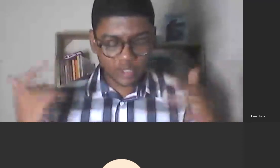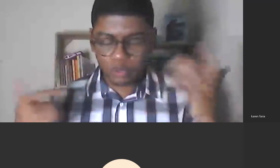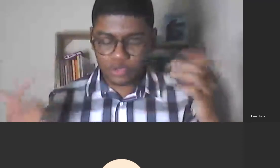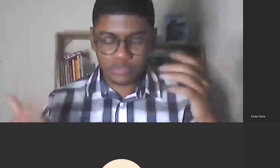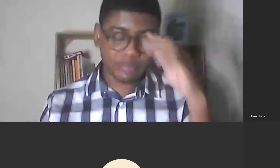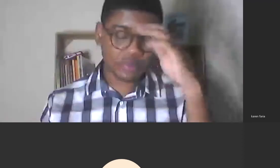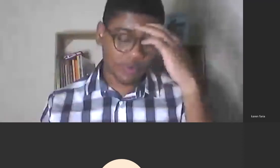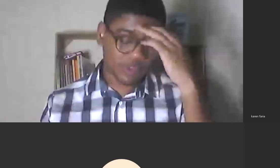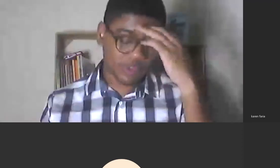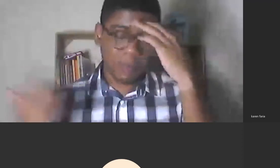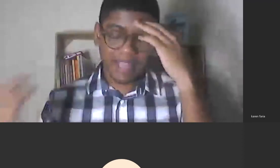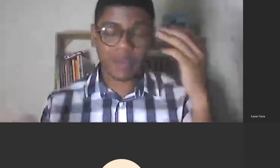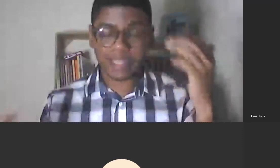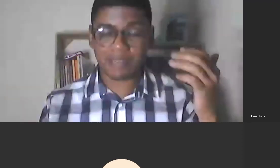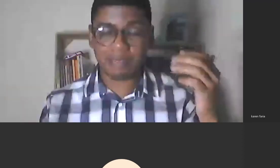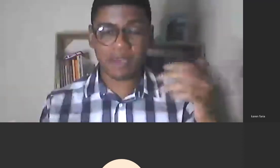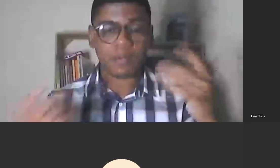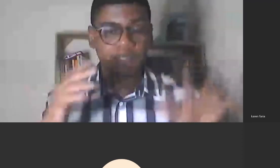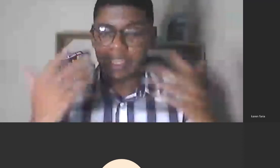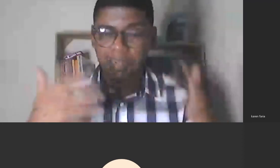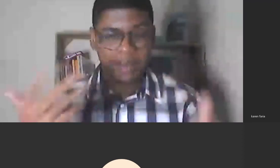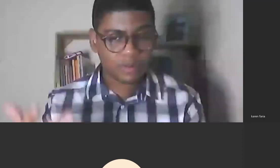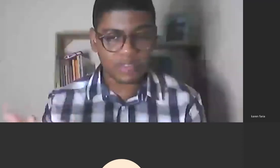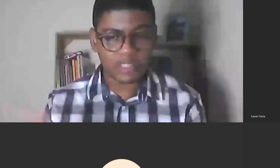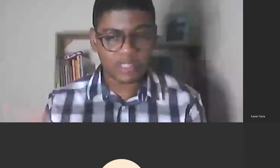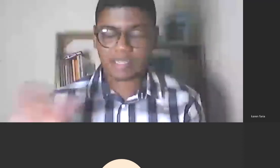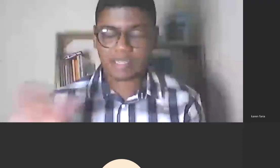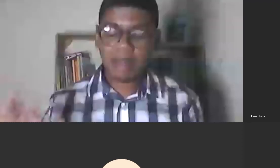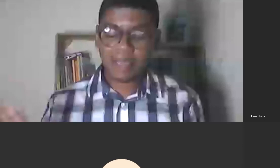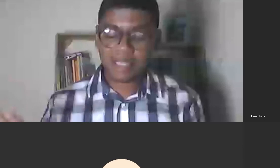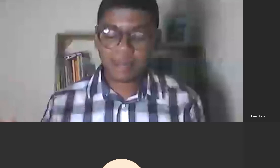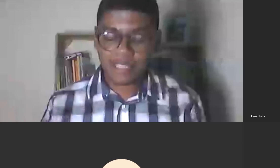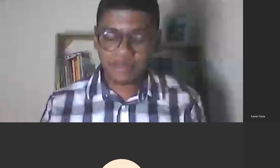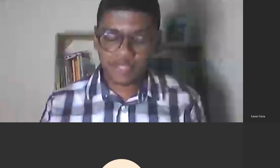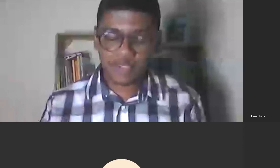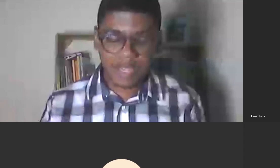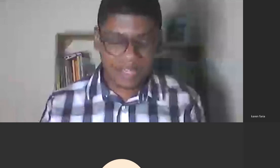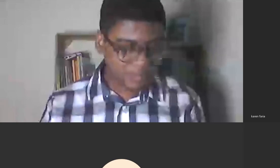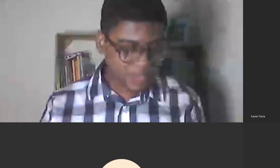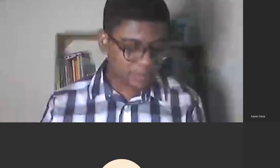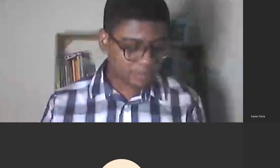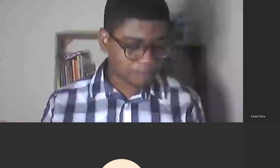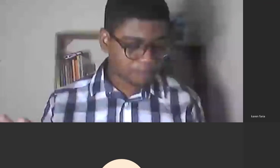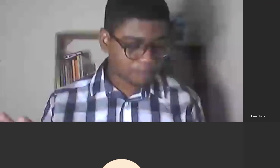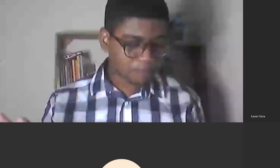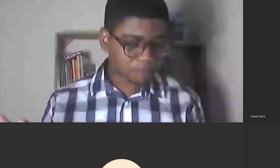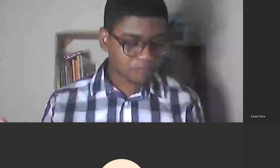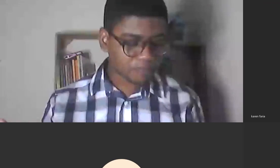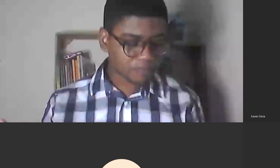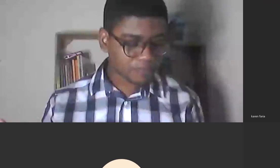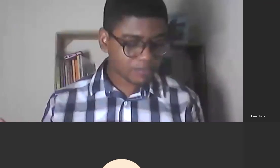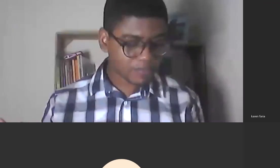Depois, se eu lembrar de outros verbos que começam com a letra B, eu posso tentar trabalhando com vocês, mas a princípio vão ser só esses mesmos.